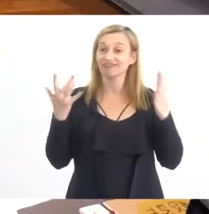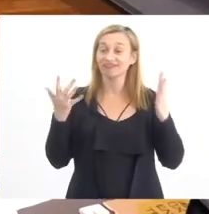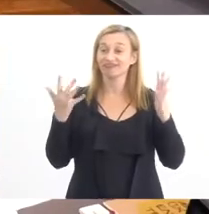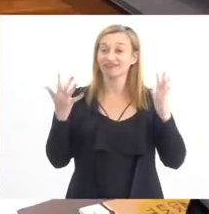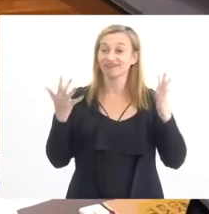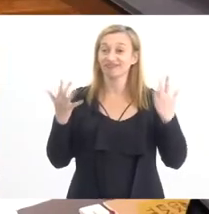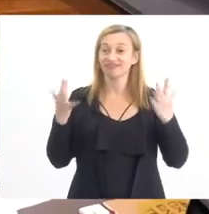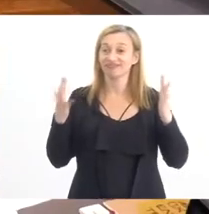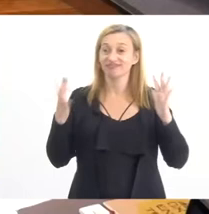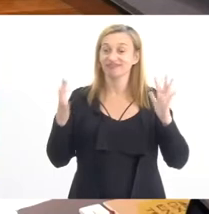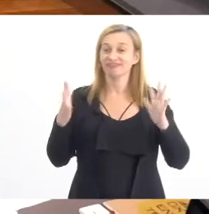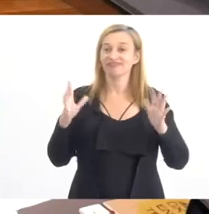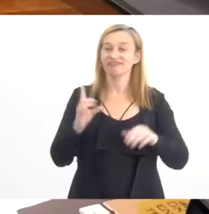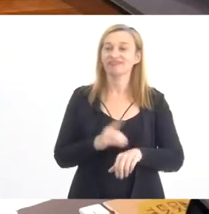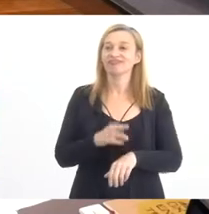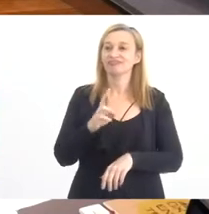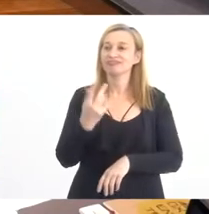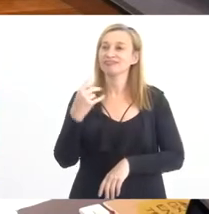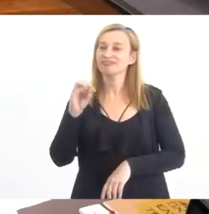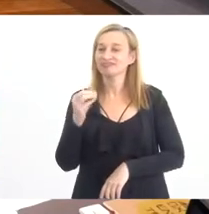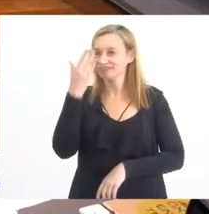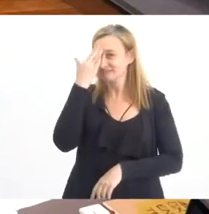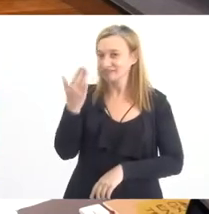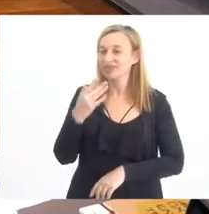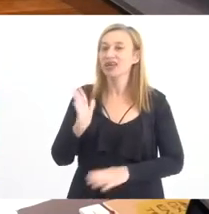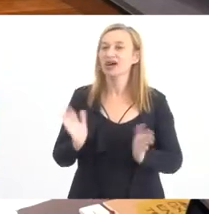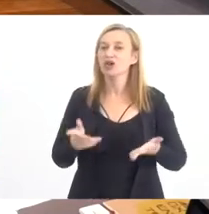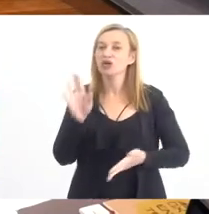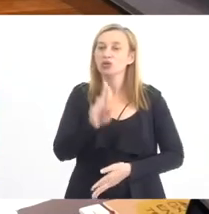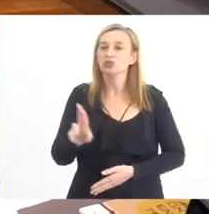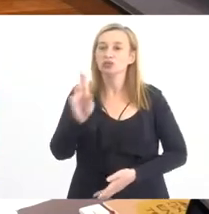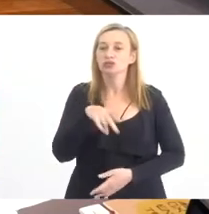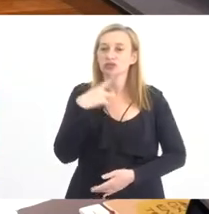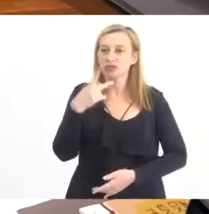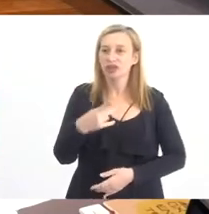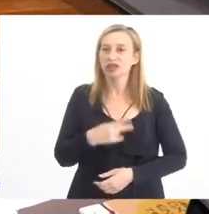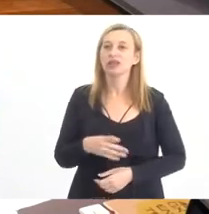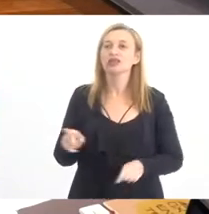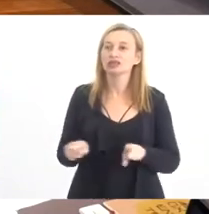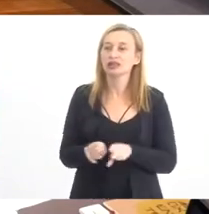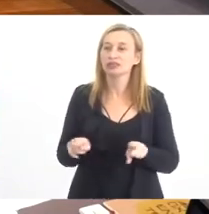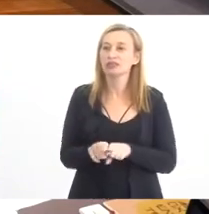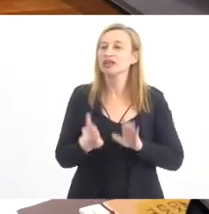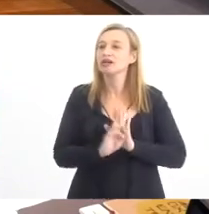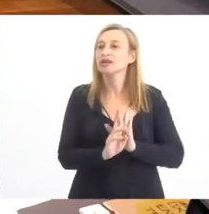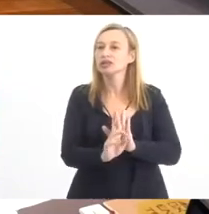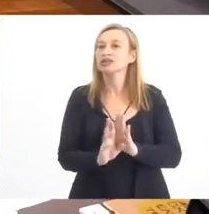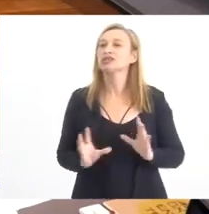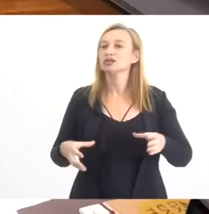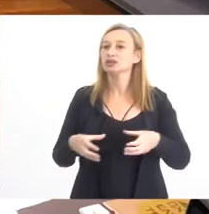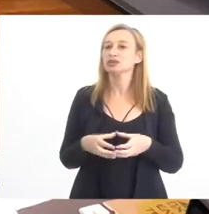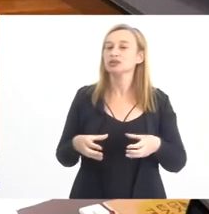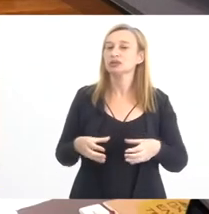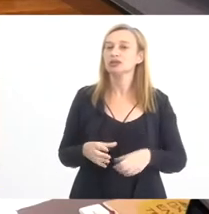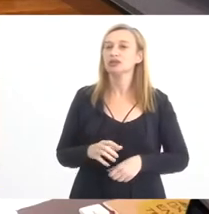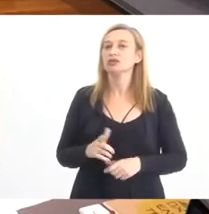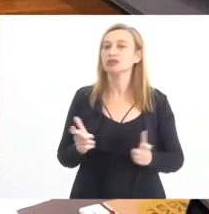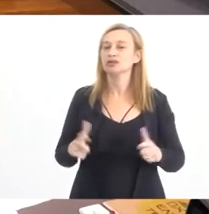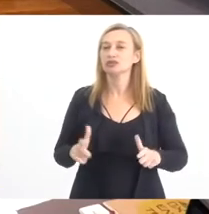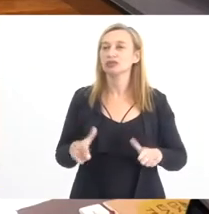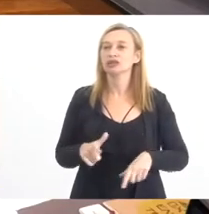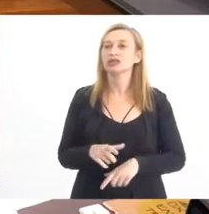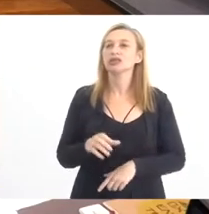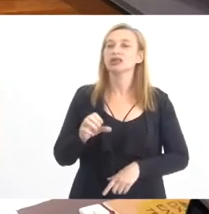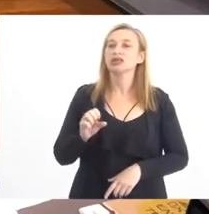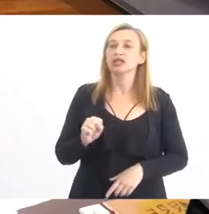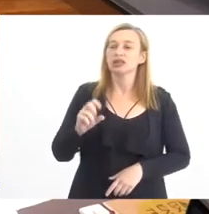Muito obrigado, doutor Rodrigo. Chamo agora para fazer uso da palavra também uma representante da comunidade de